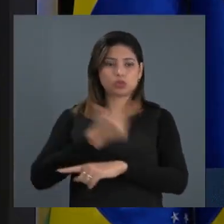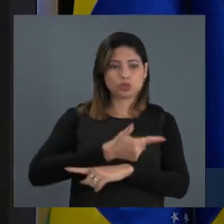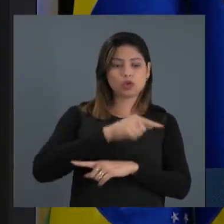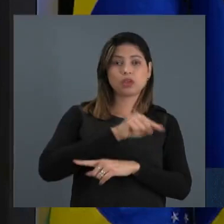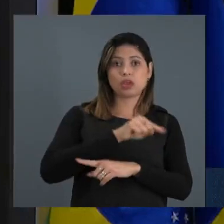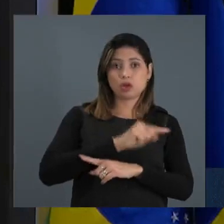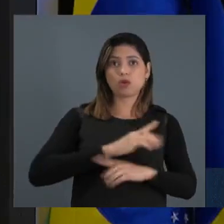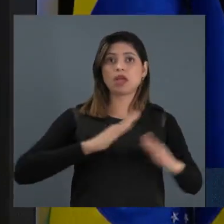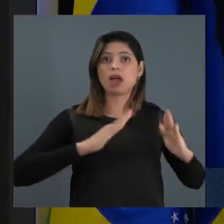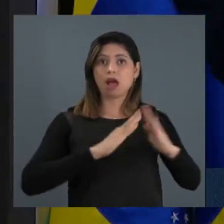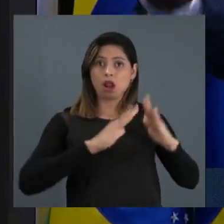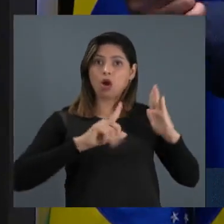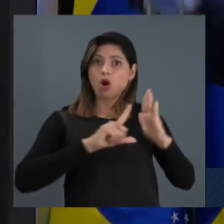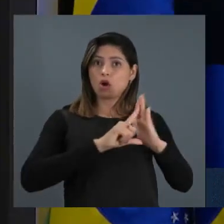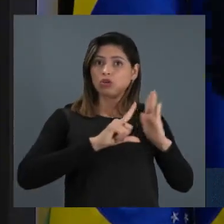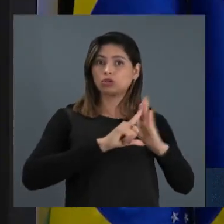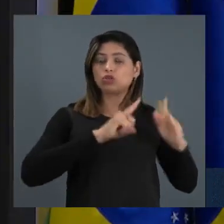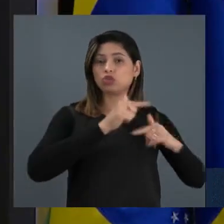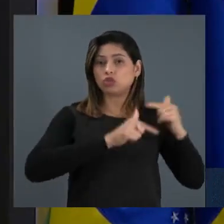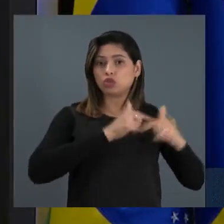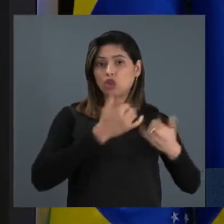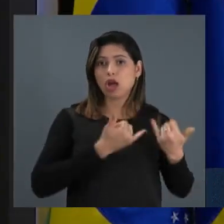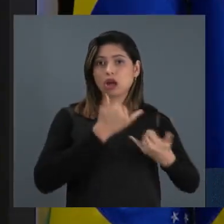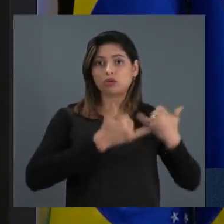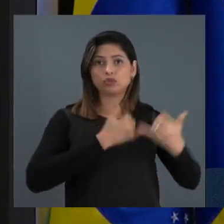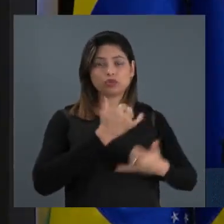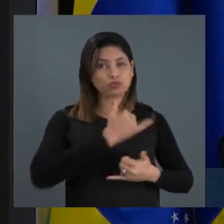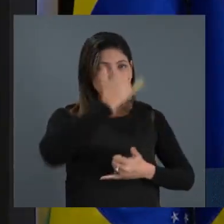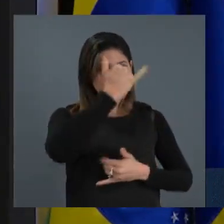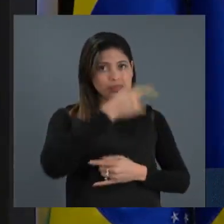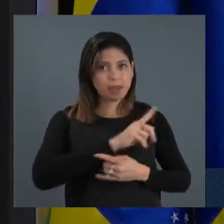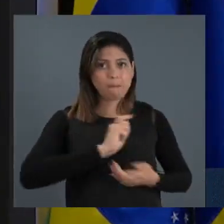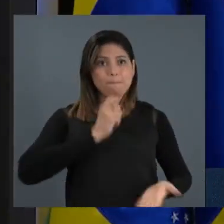bingo pagam, que é um subemprego muitas vezes.